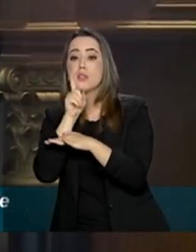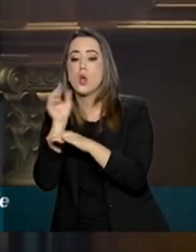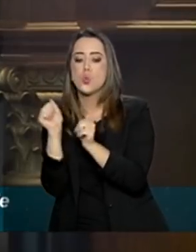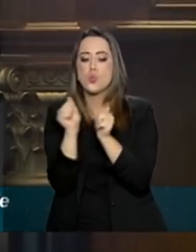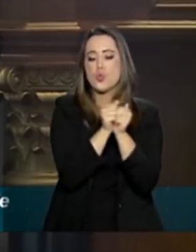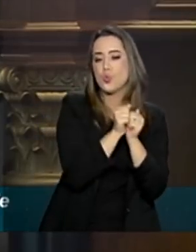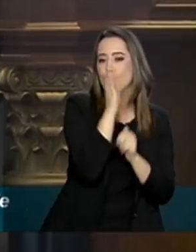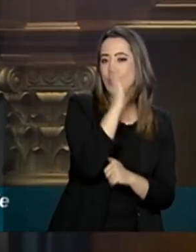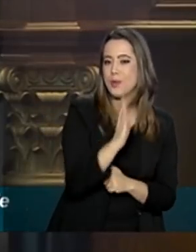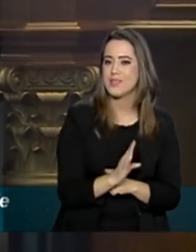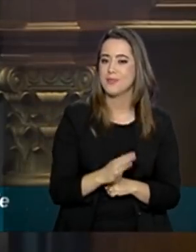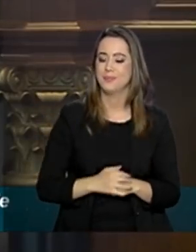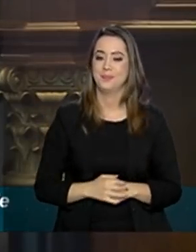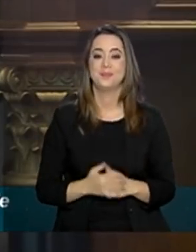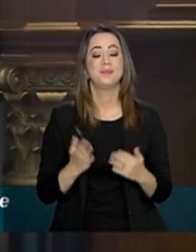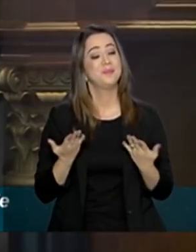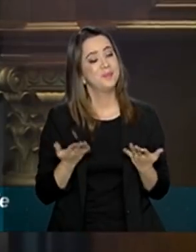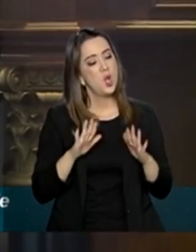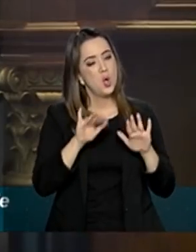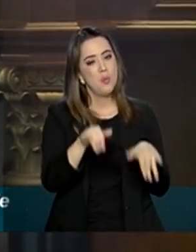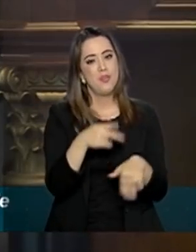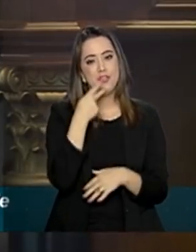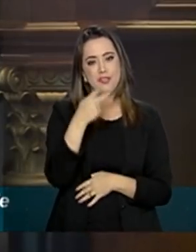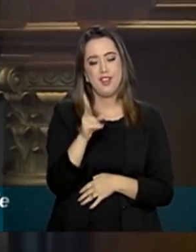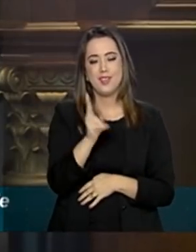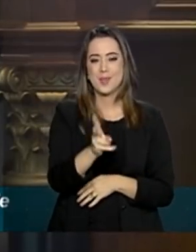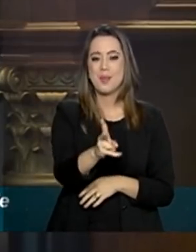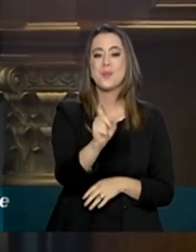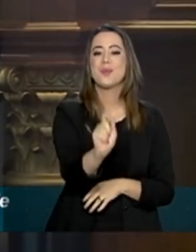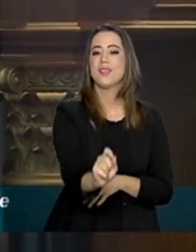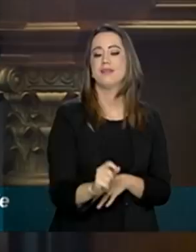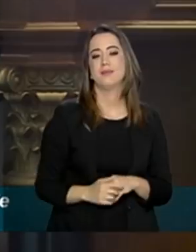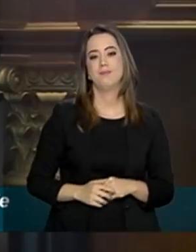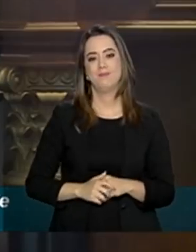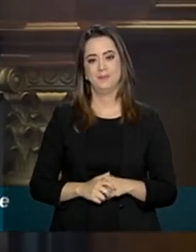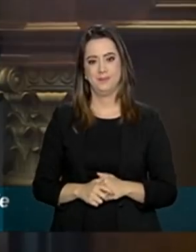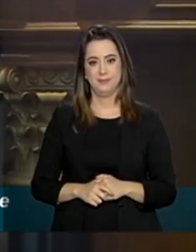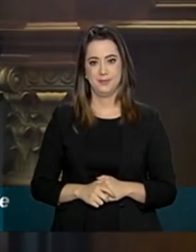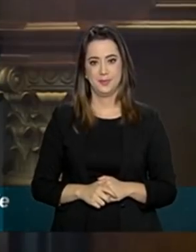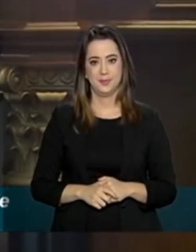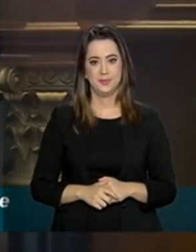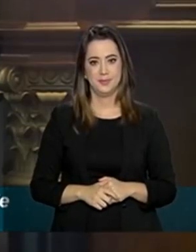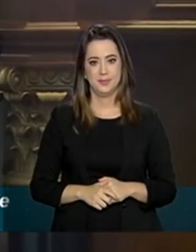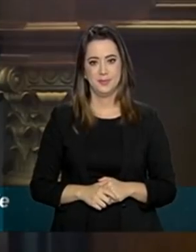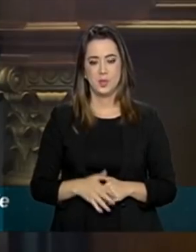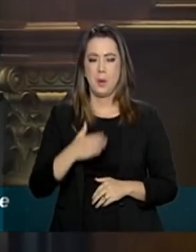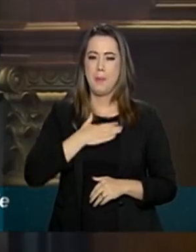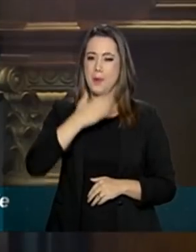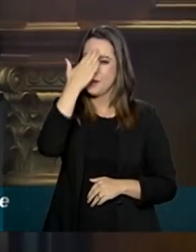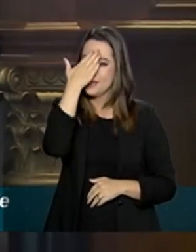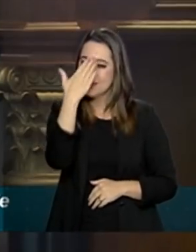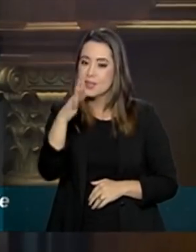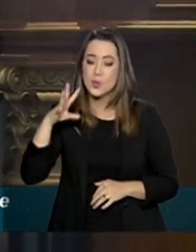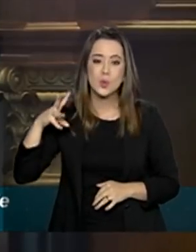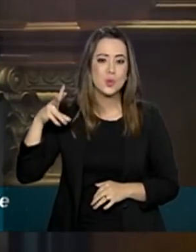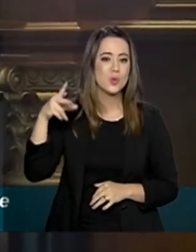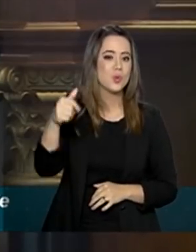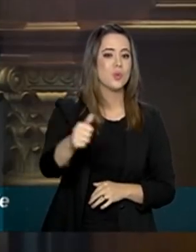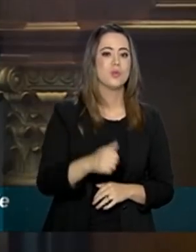nosso lado. E termino com o meu chavão de sempre. Meu muito obrigado a